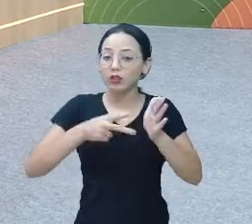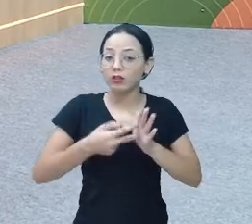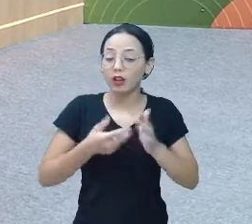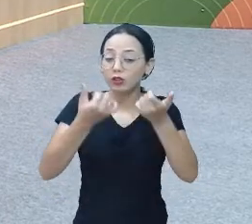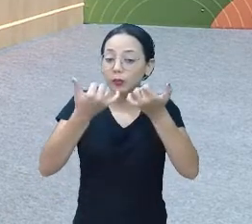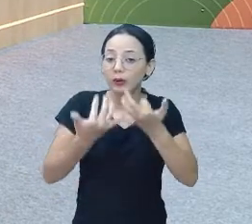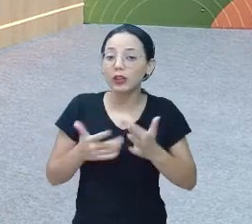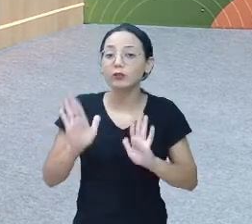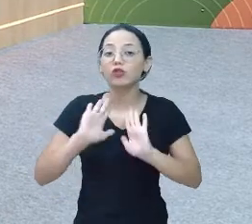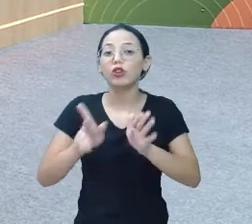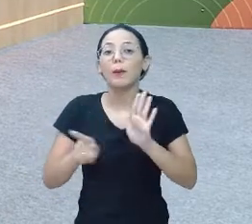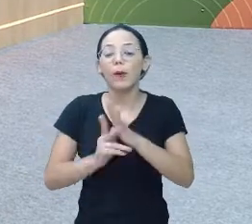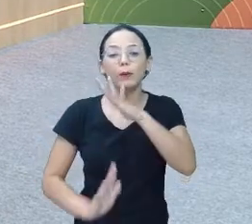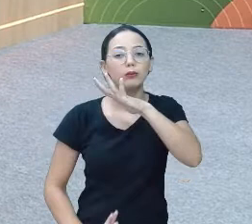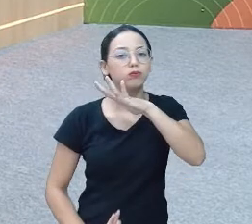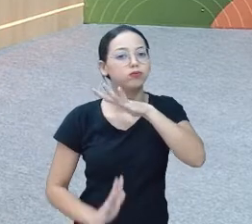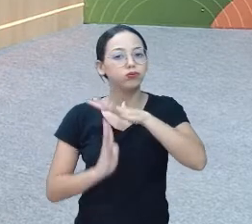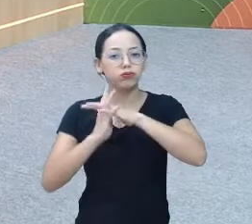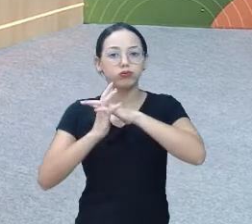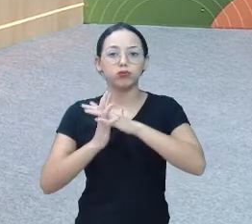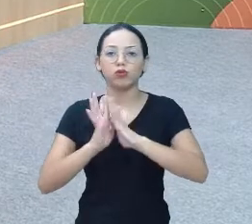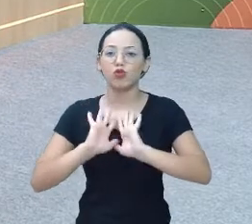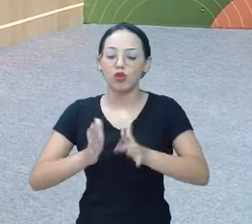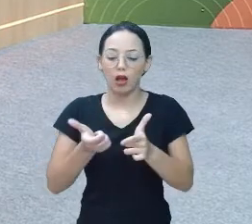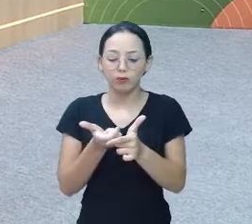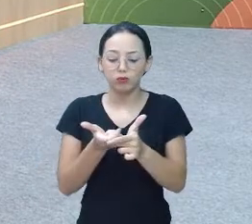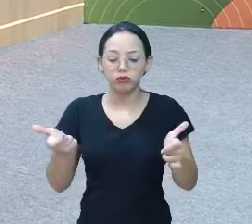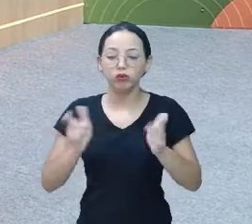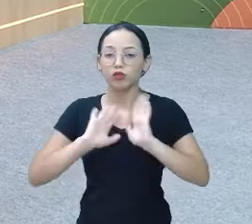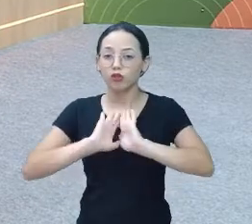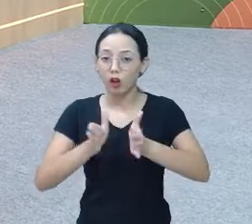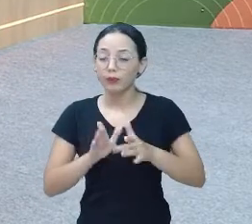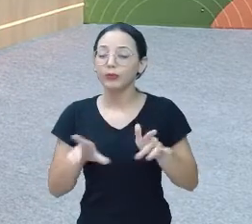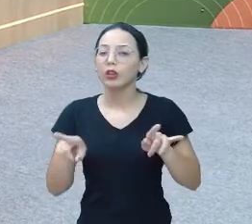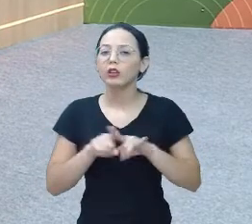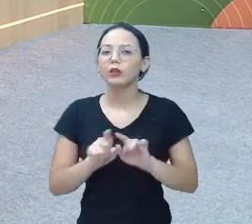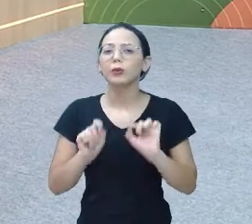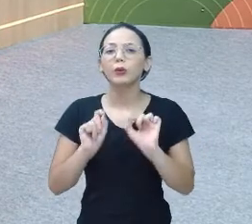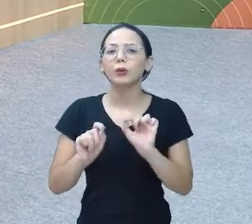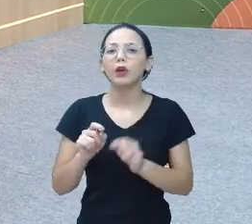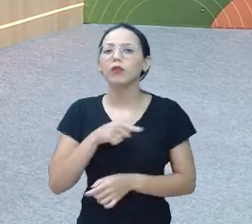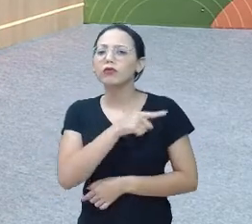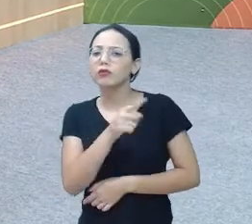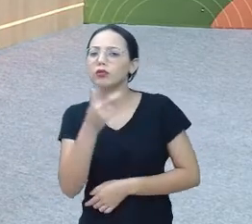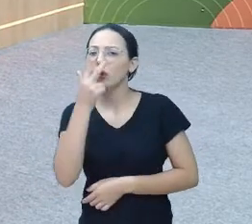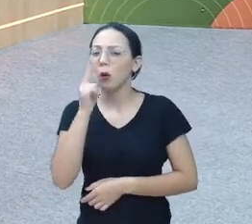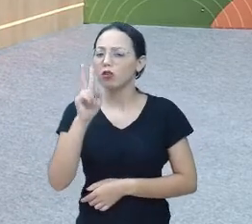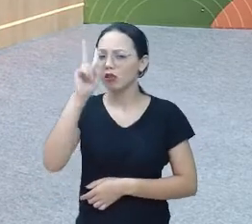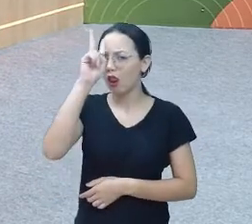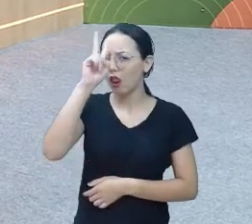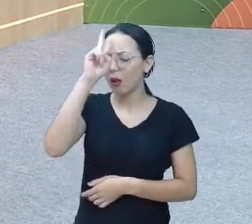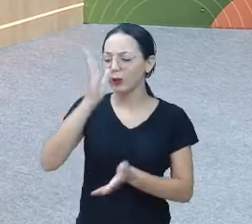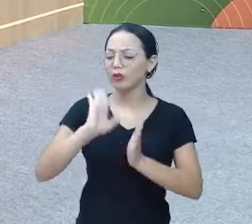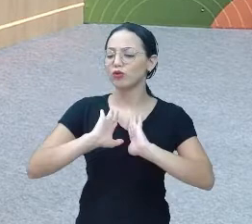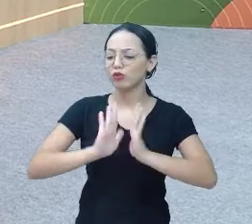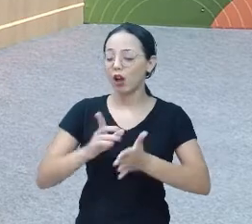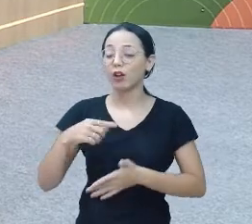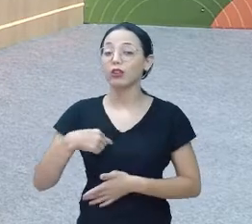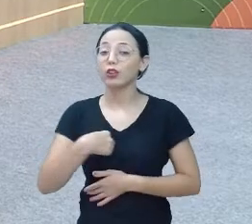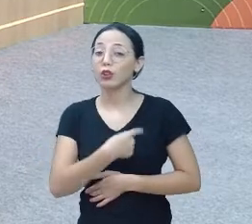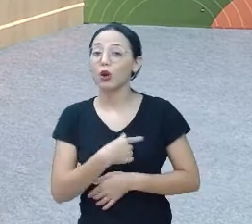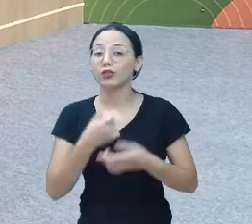falamos, né? Ela chega à expansão territorial máxima. E outra coisa, vocês devem estar lembrados que nós